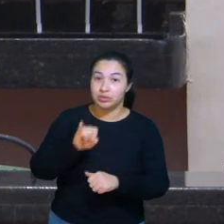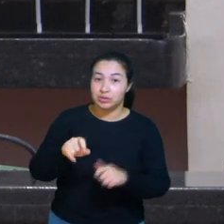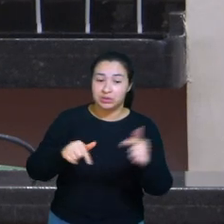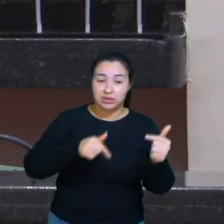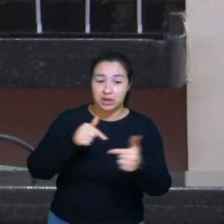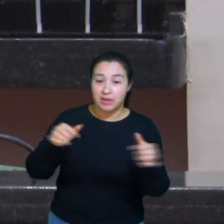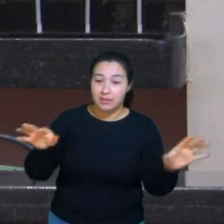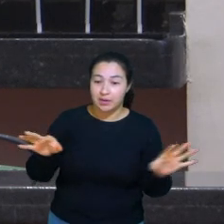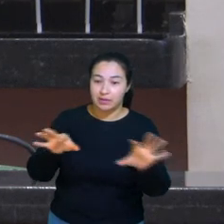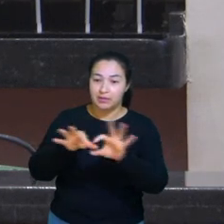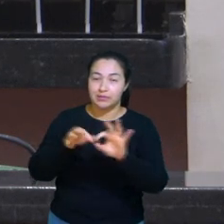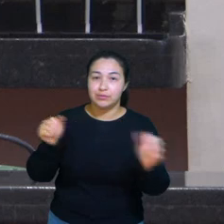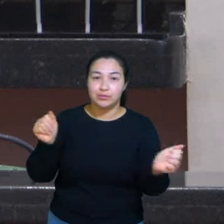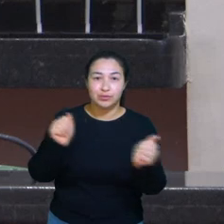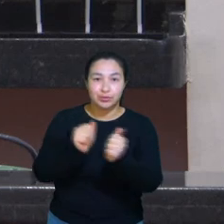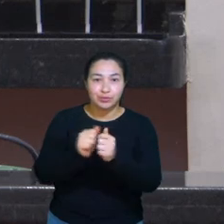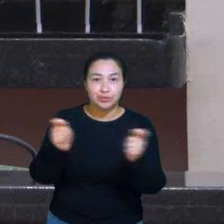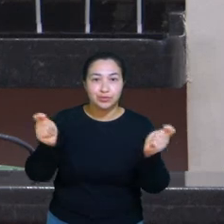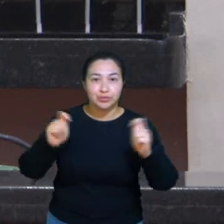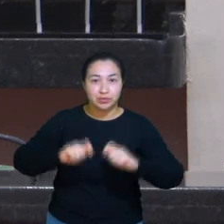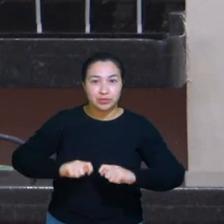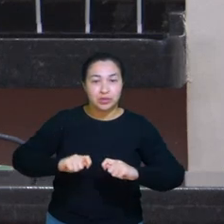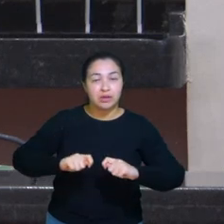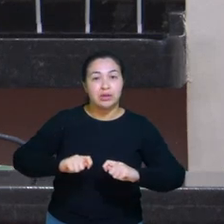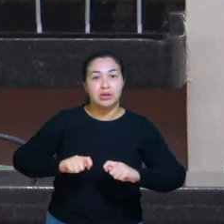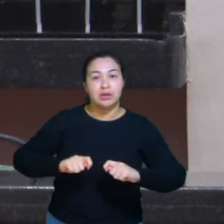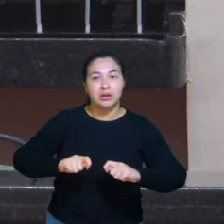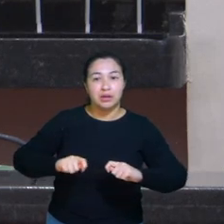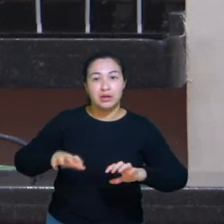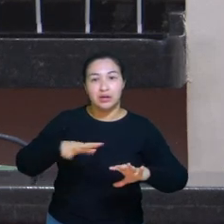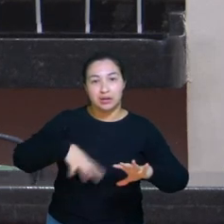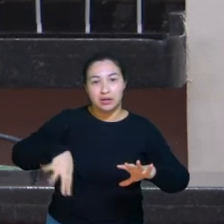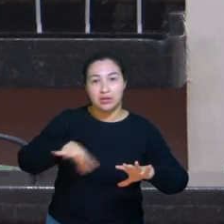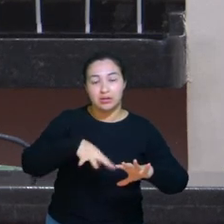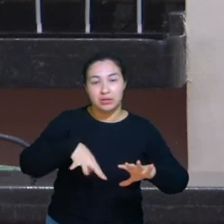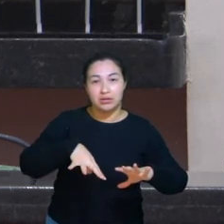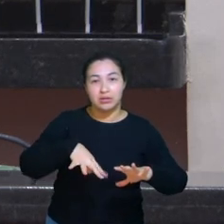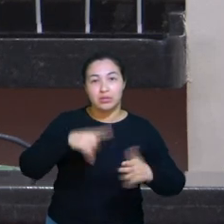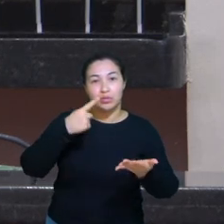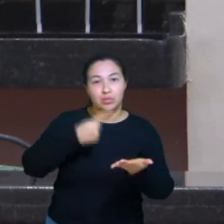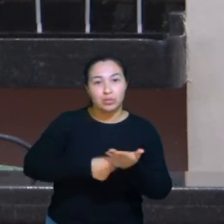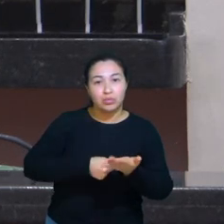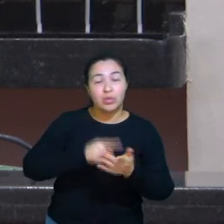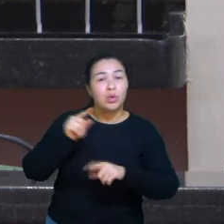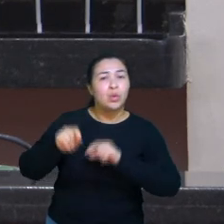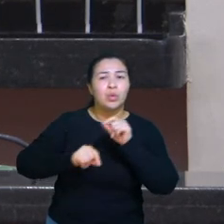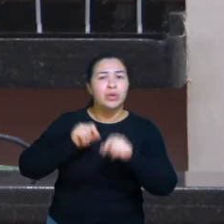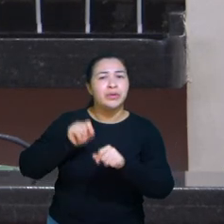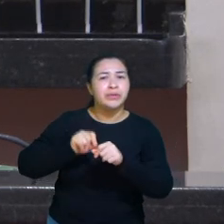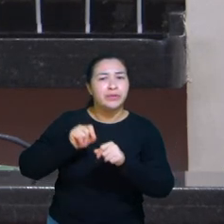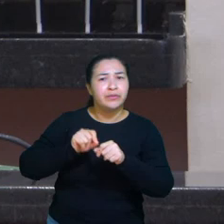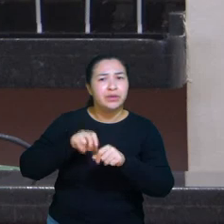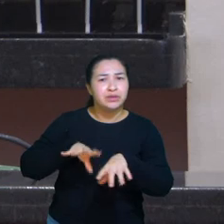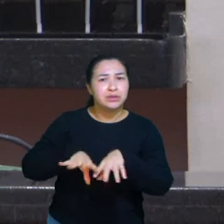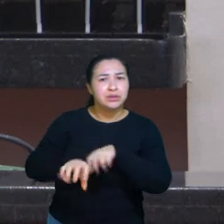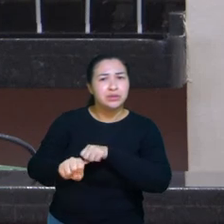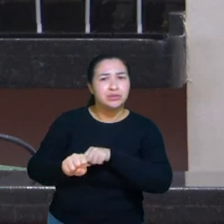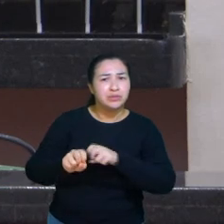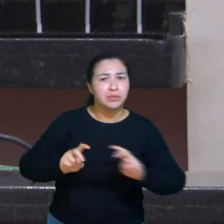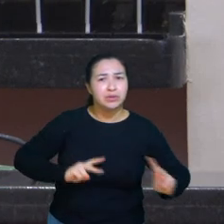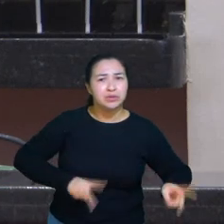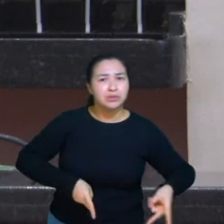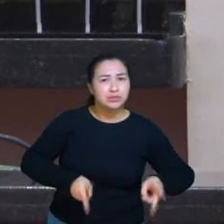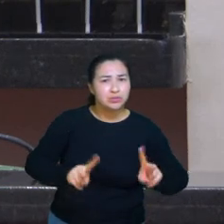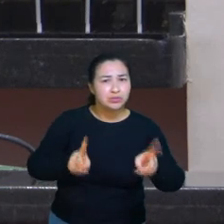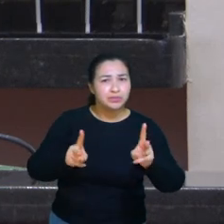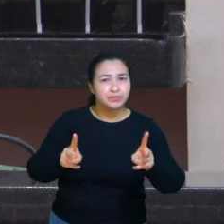temos condições a partir de movimentos como esse e da definição do que que precisa ser feito em termos de formação continuada